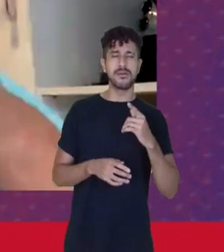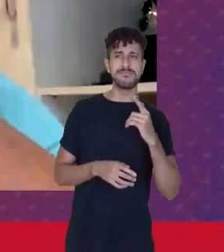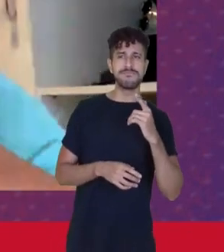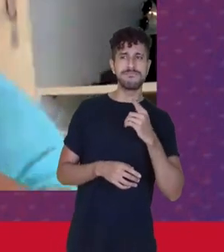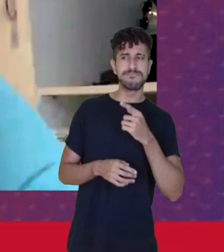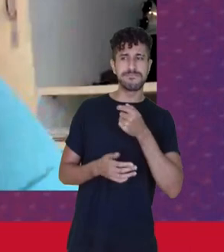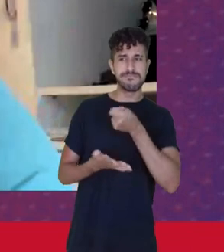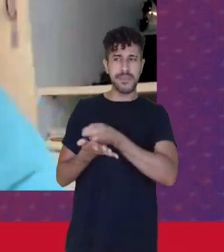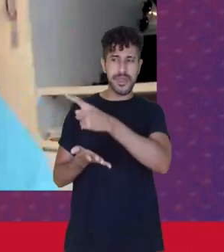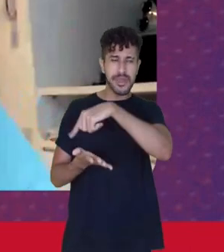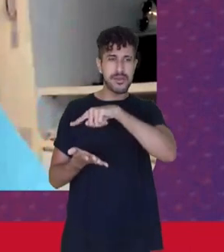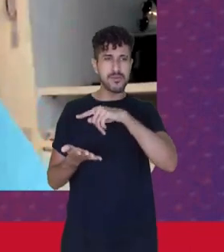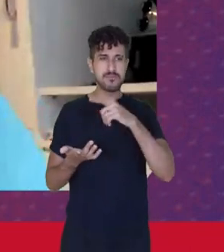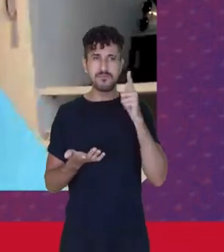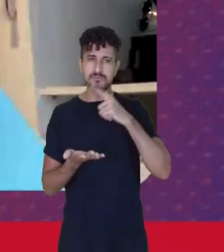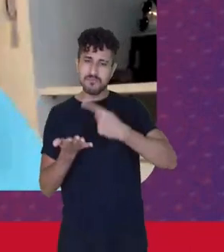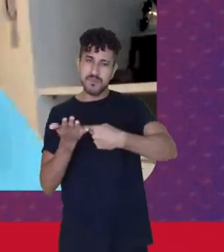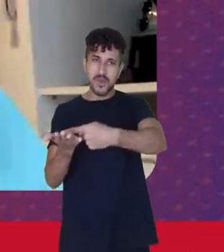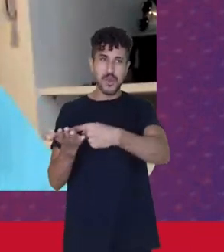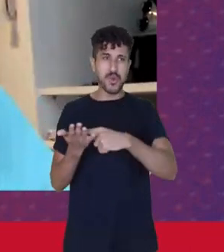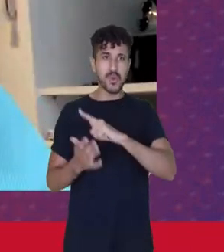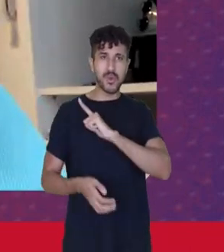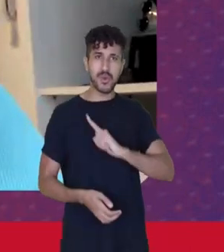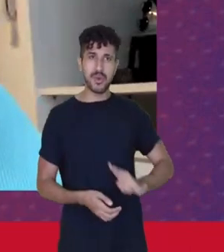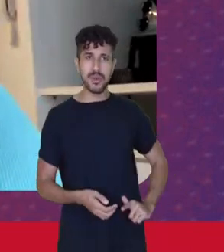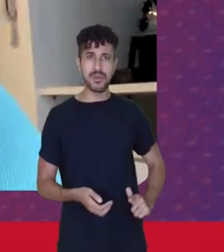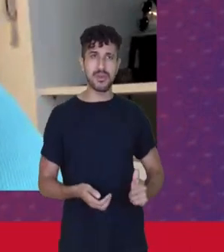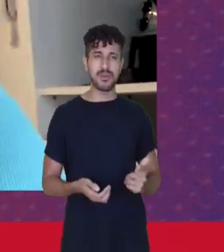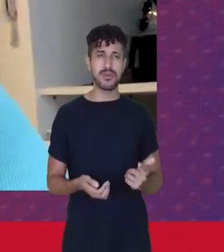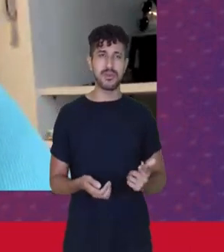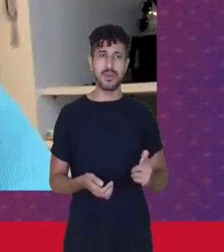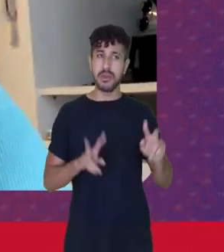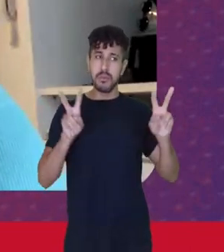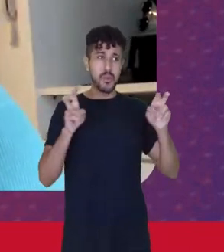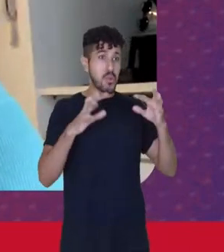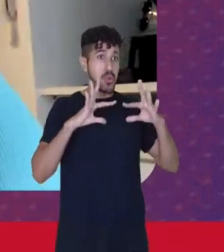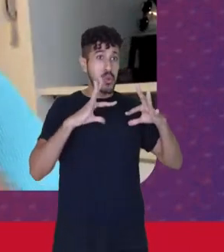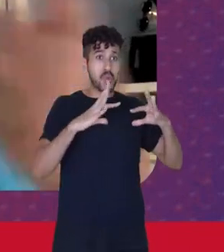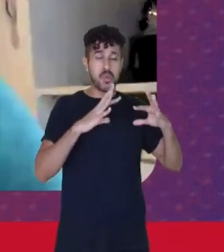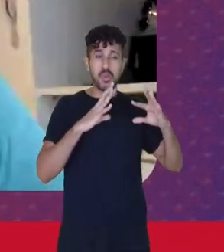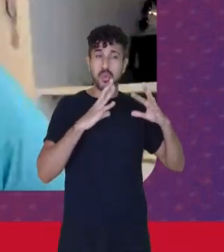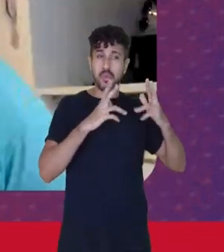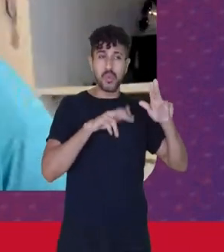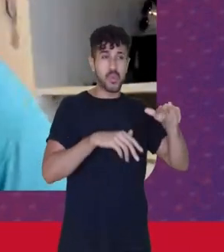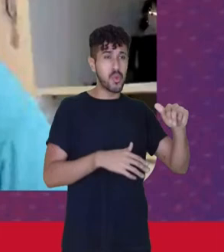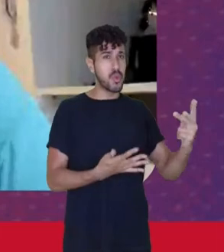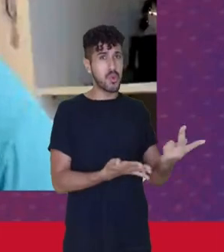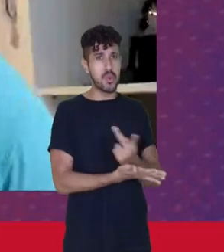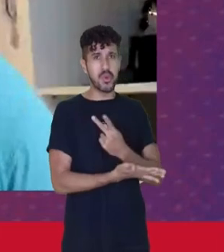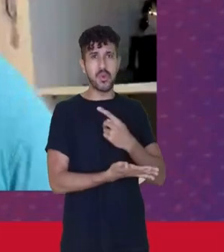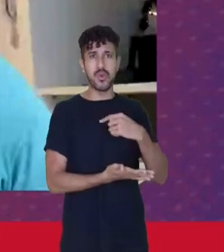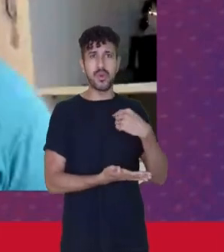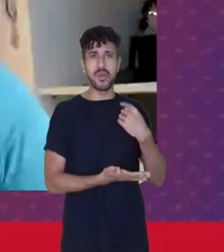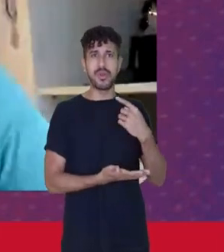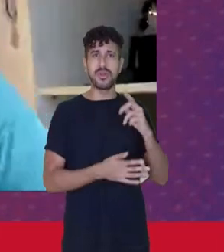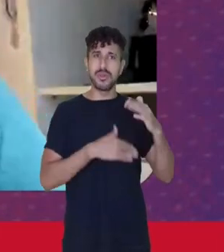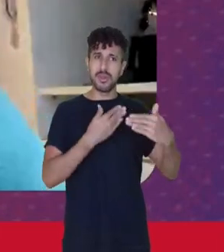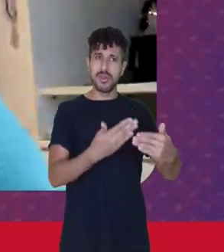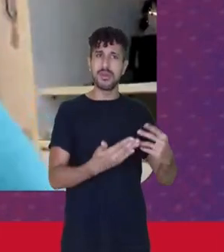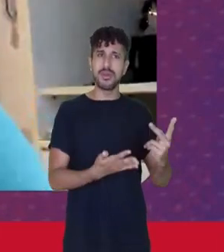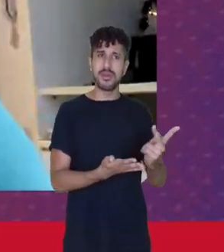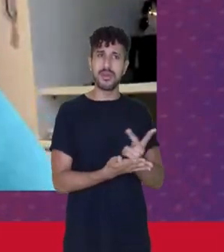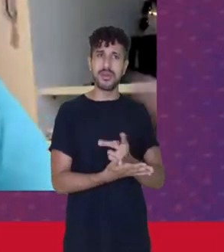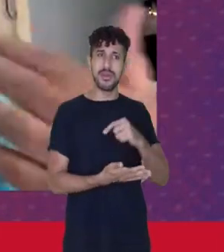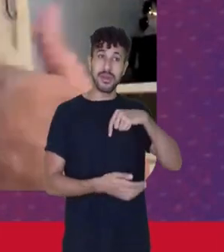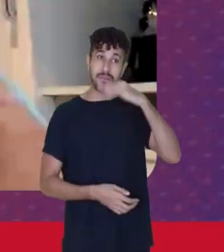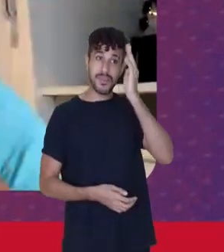fazer um acordo com um governo. Entende? Isso nunca tinha acontecido, não, acredito até que nem aconteceu. Entende?